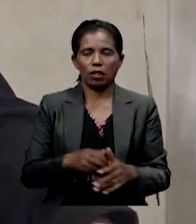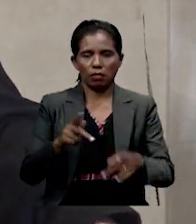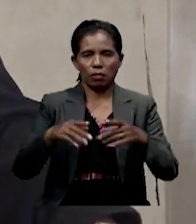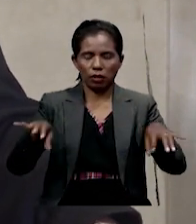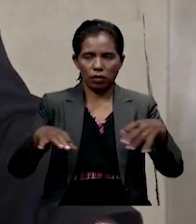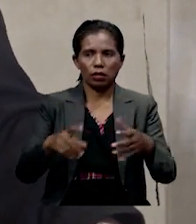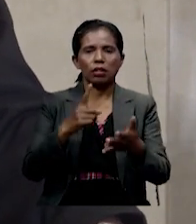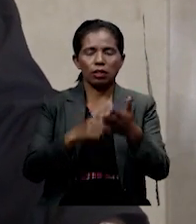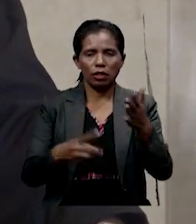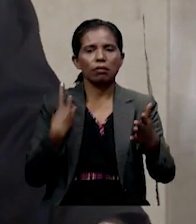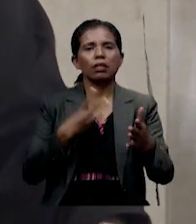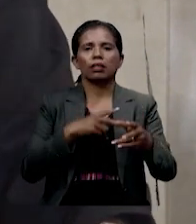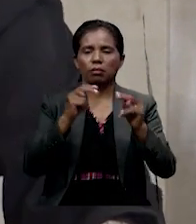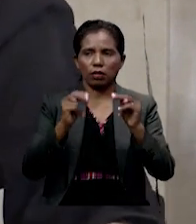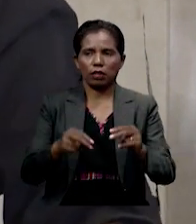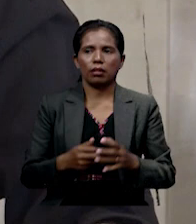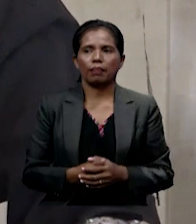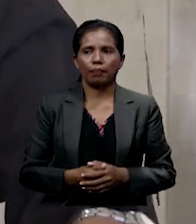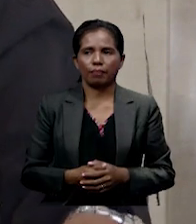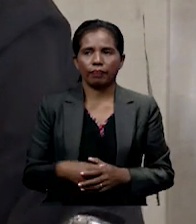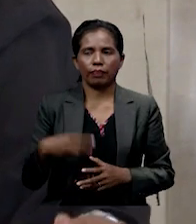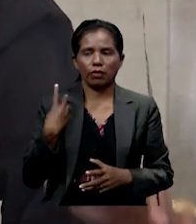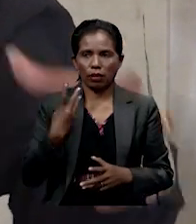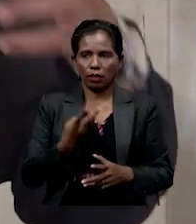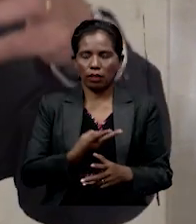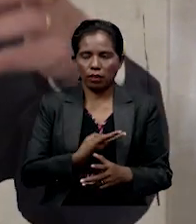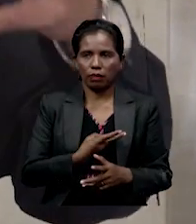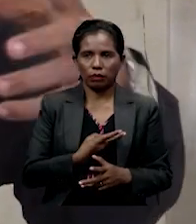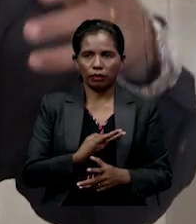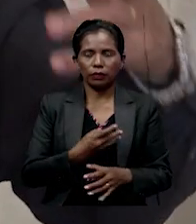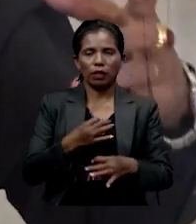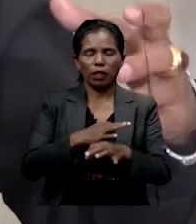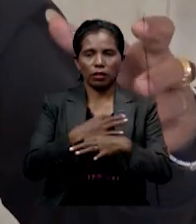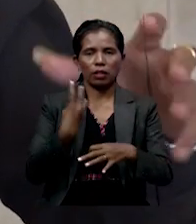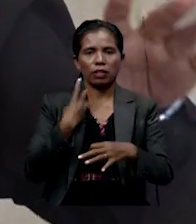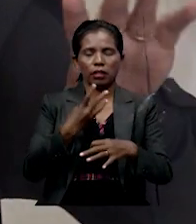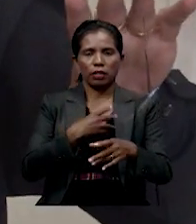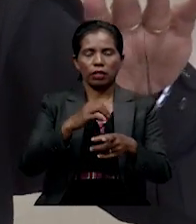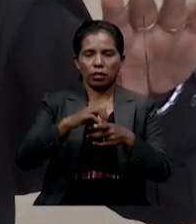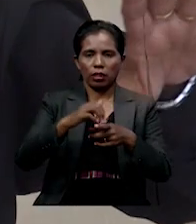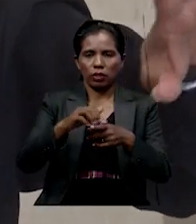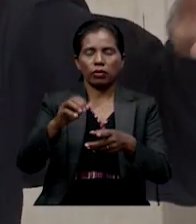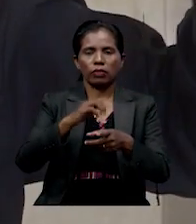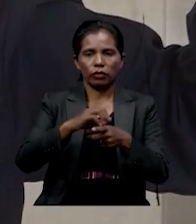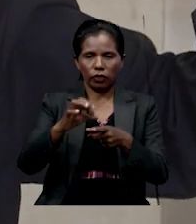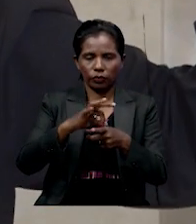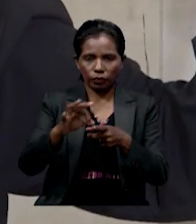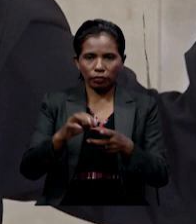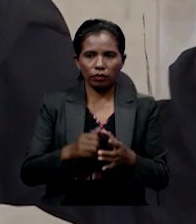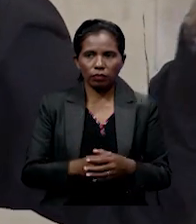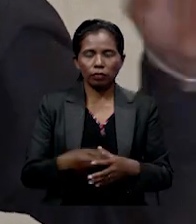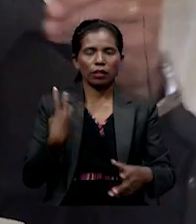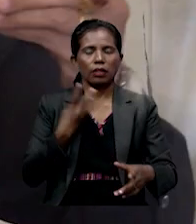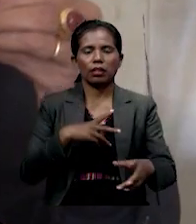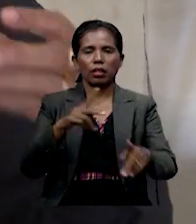sair da Maqueta precisa. Precisa que Itania, ali Itania tem formação, será, para que Itania é uma cena